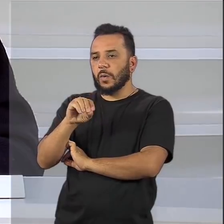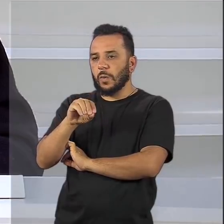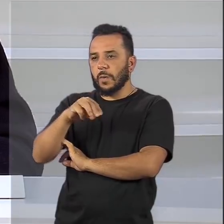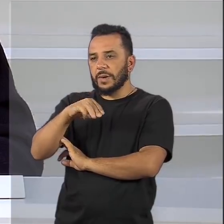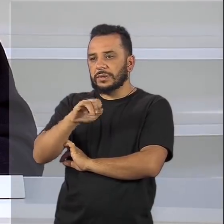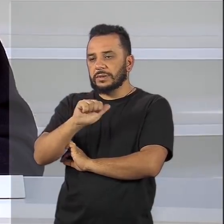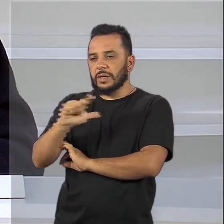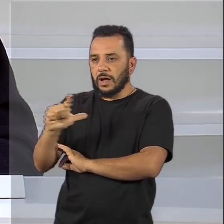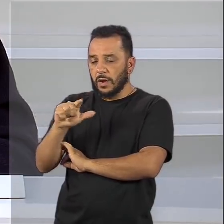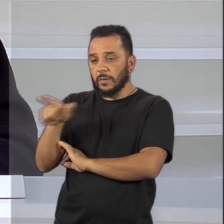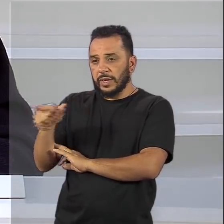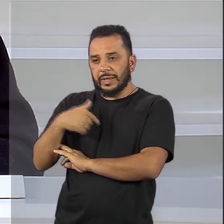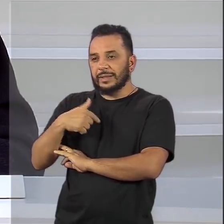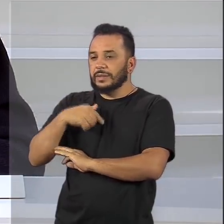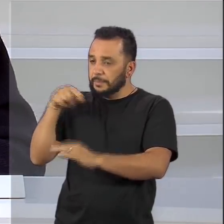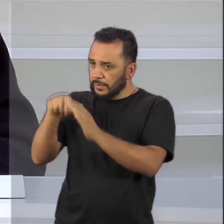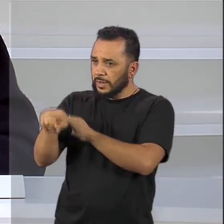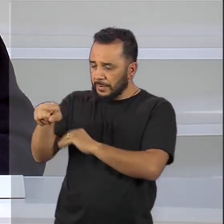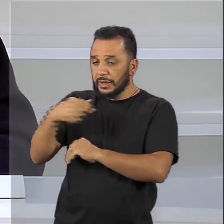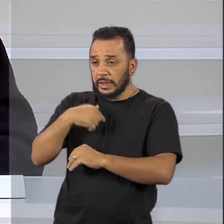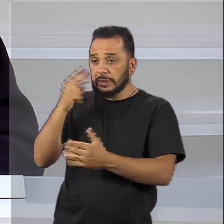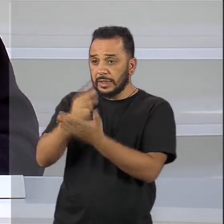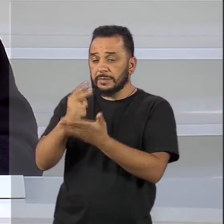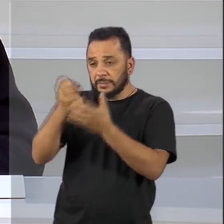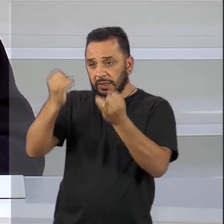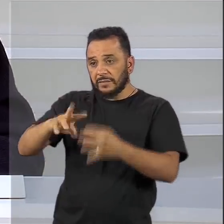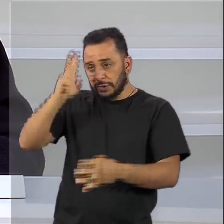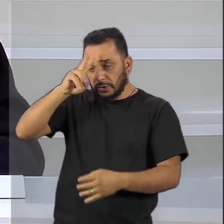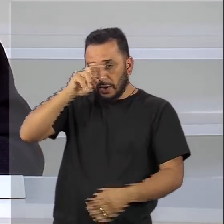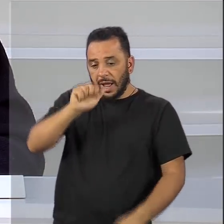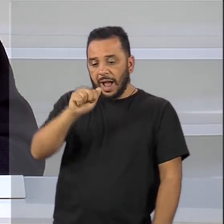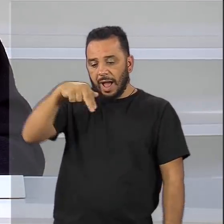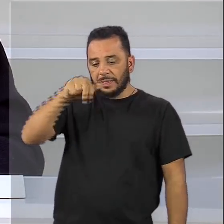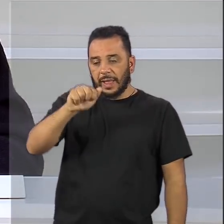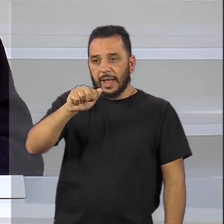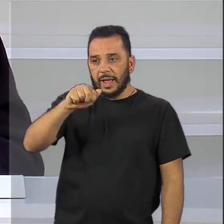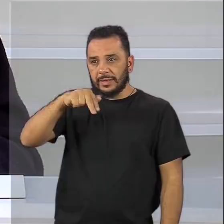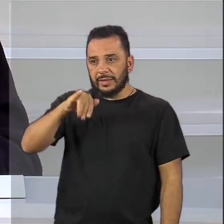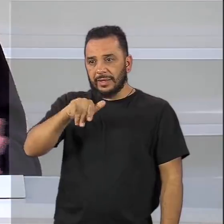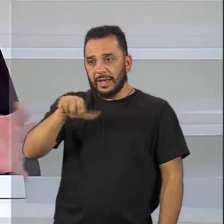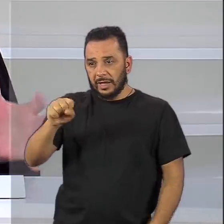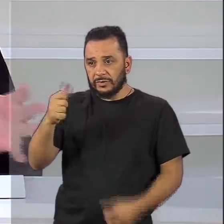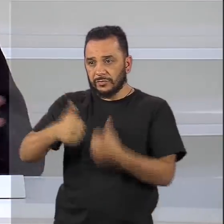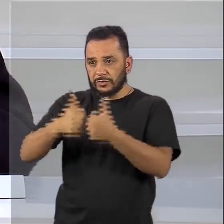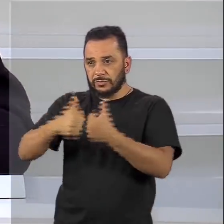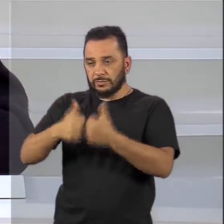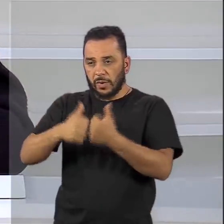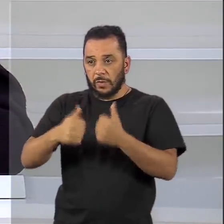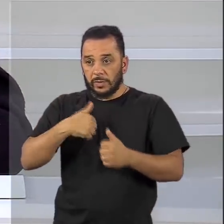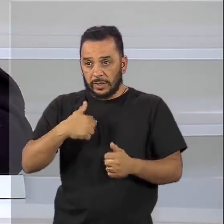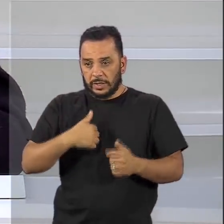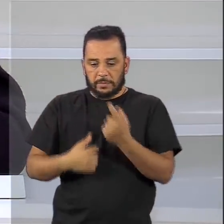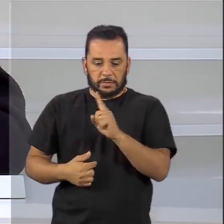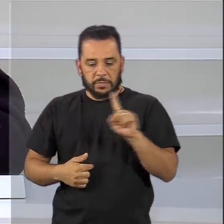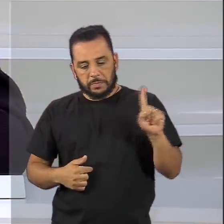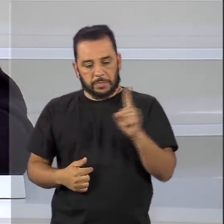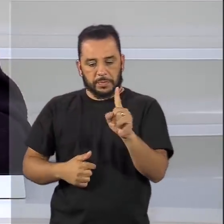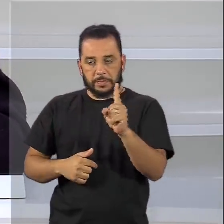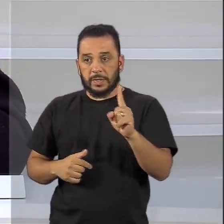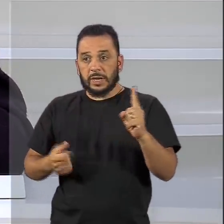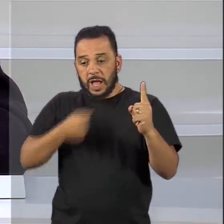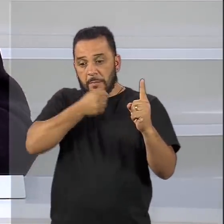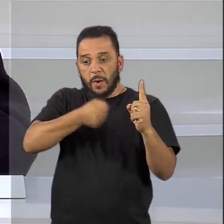história de um beck pernambucano chamado Ananias, né? Ananias entrava em campo, acho que ele jogava no Santa Cruz. Entrava em campo, vinha aquele bando de repórteres de campo,